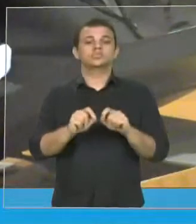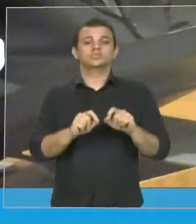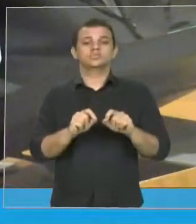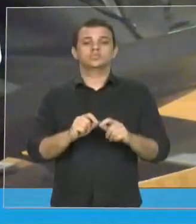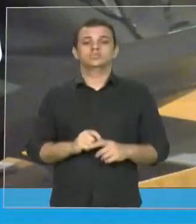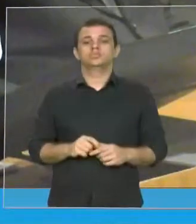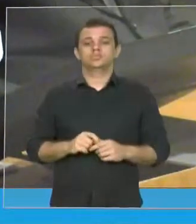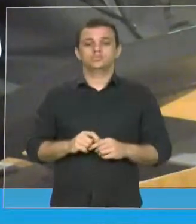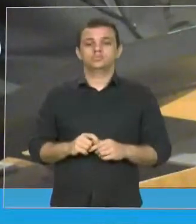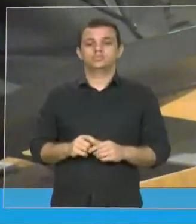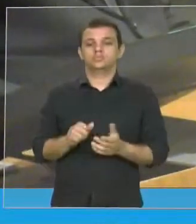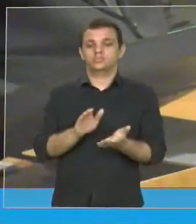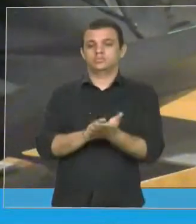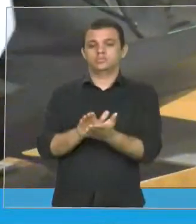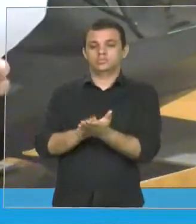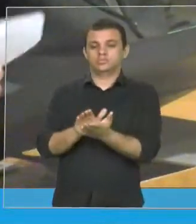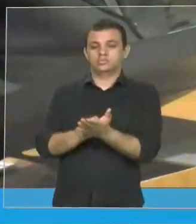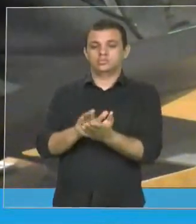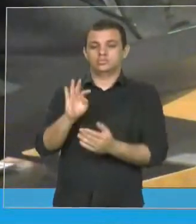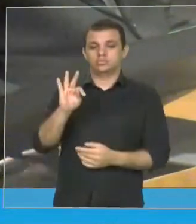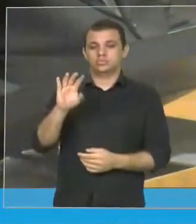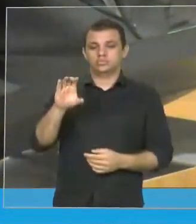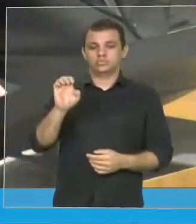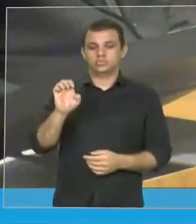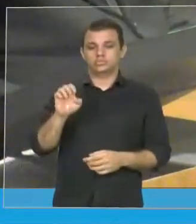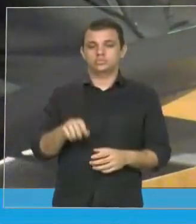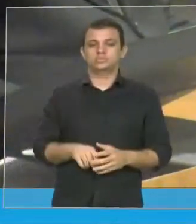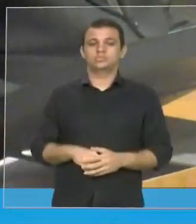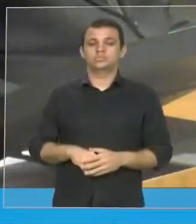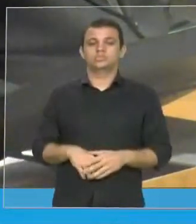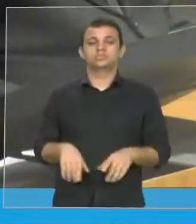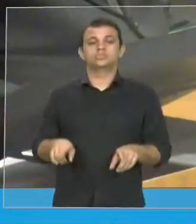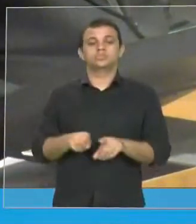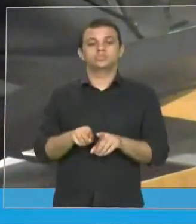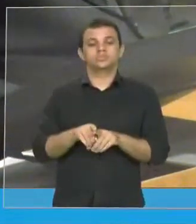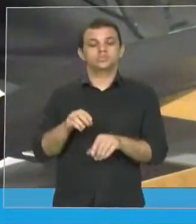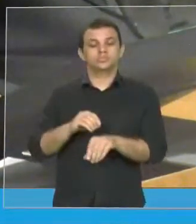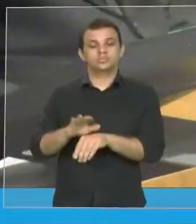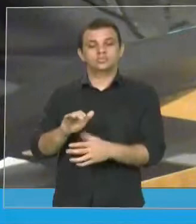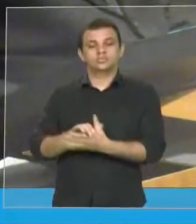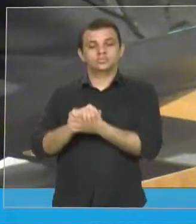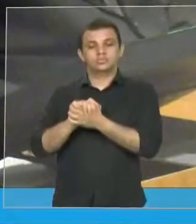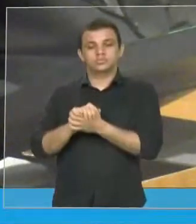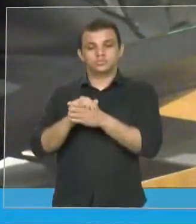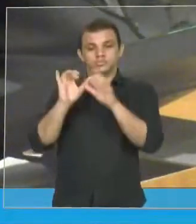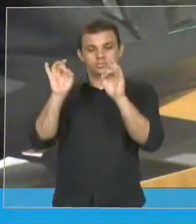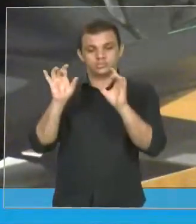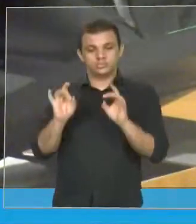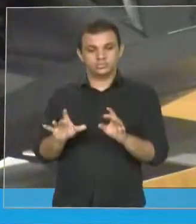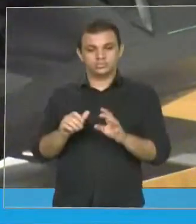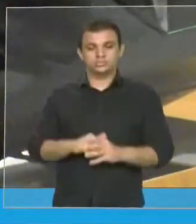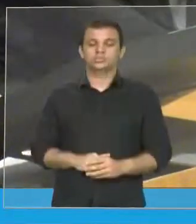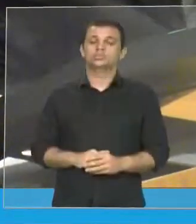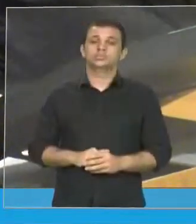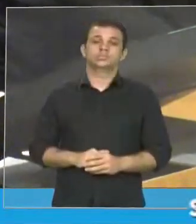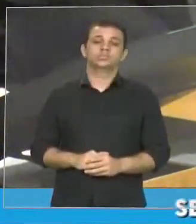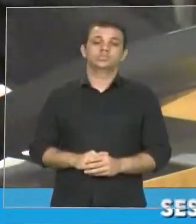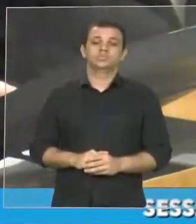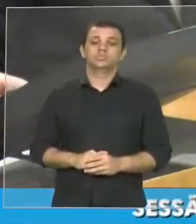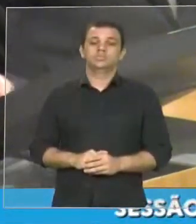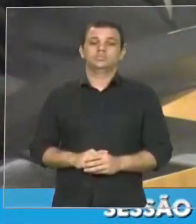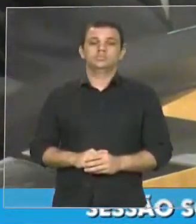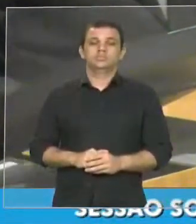manda parabéns ao Tribunal de Contas, manda uma saudação especial e